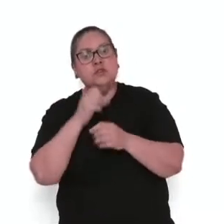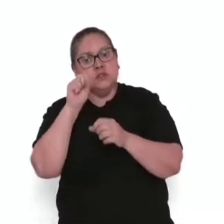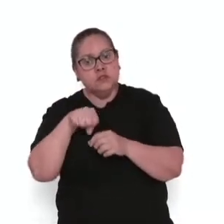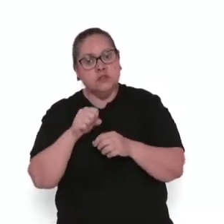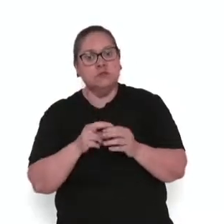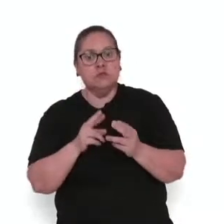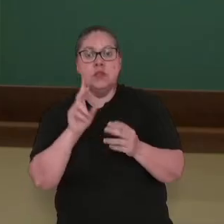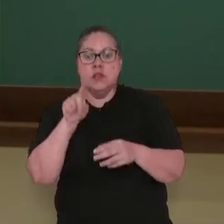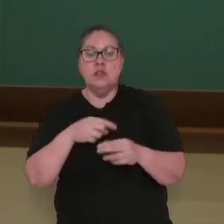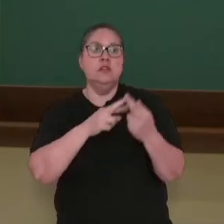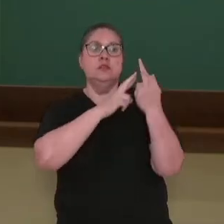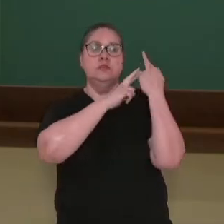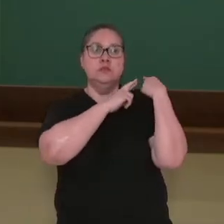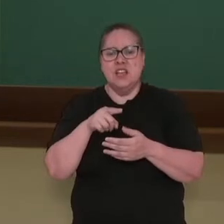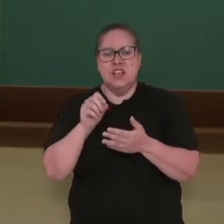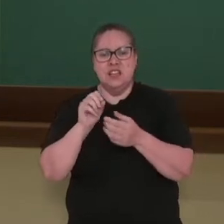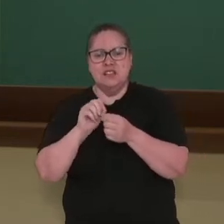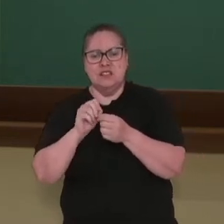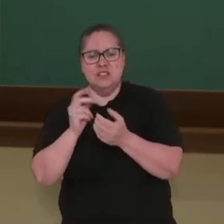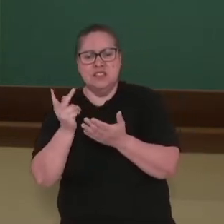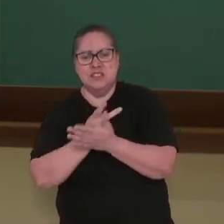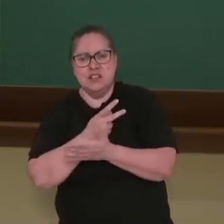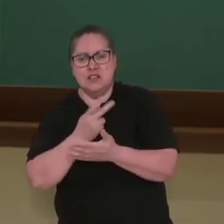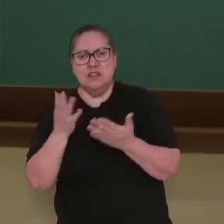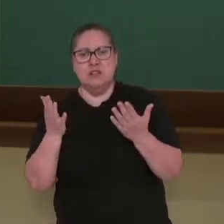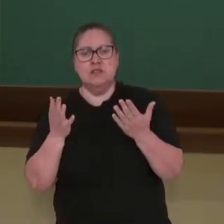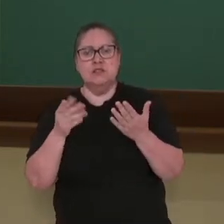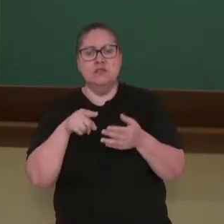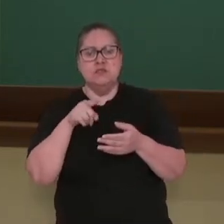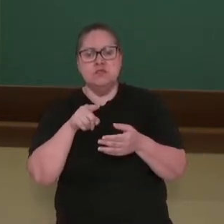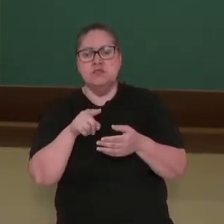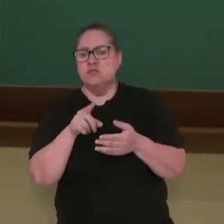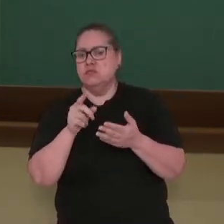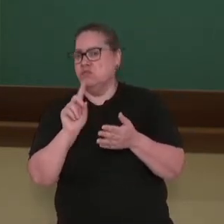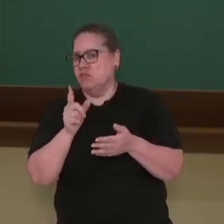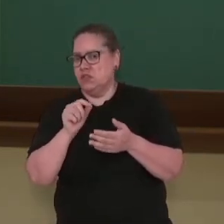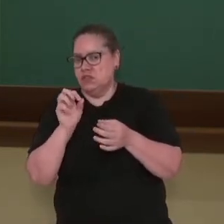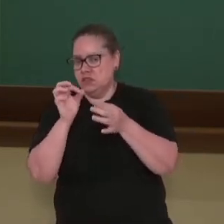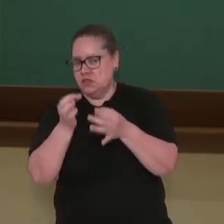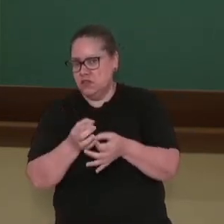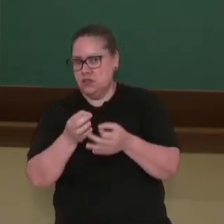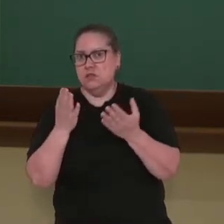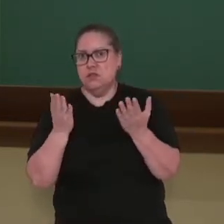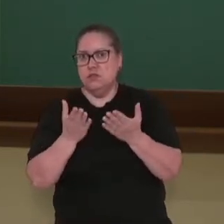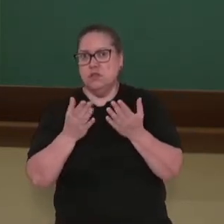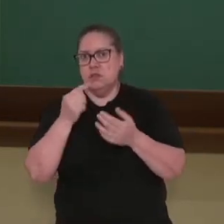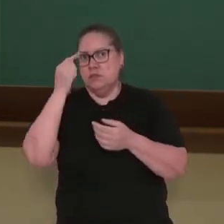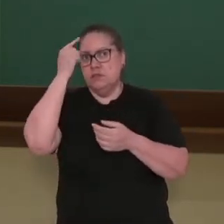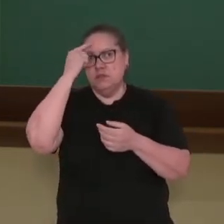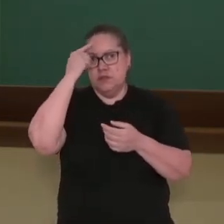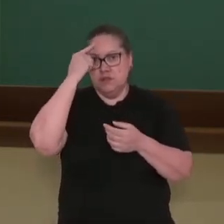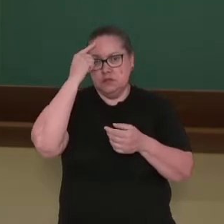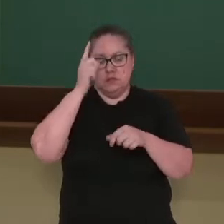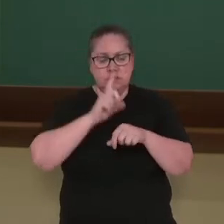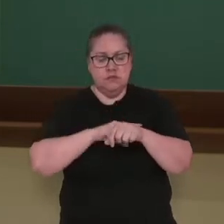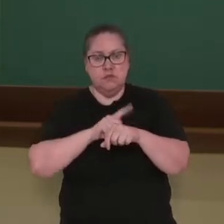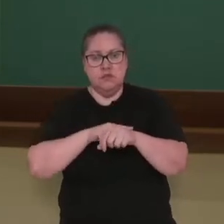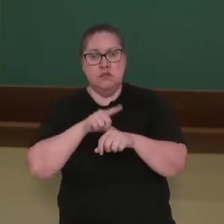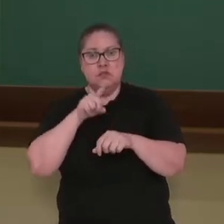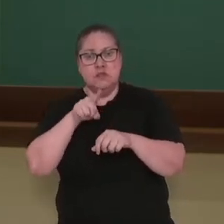dos prazos estabelecidos. Reserve um tempo para os seus estudos. E a responsabilidade